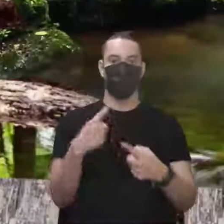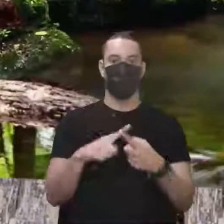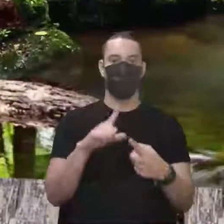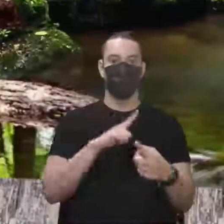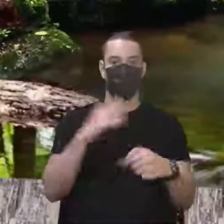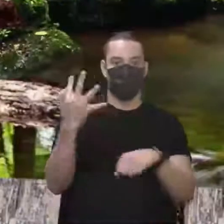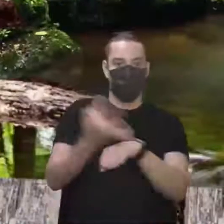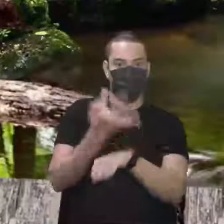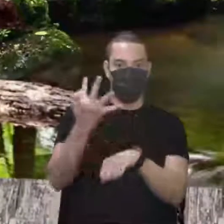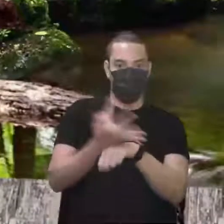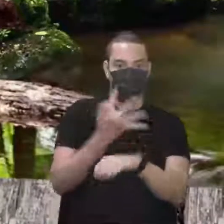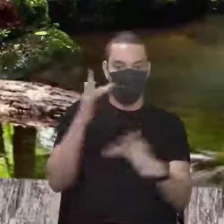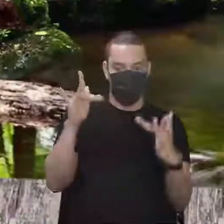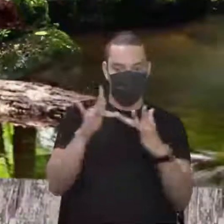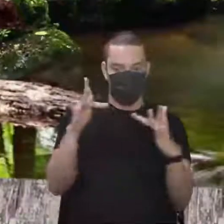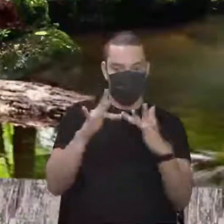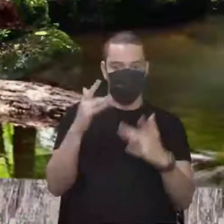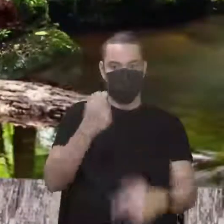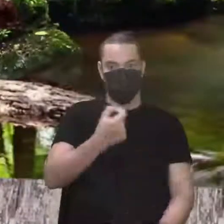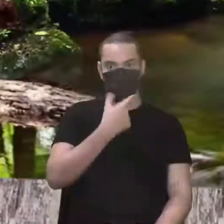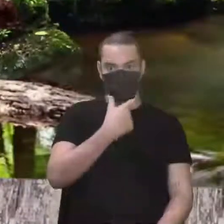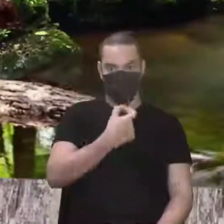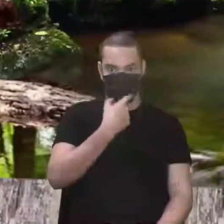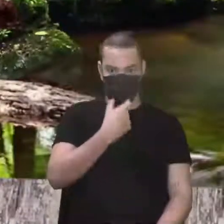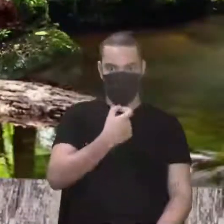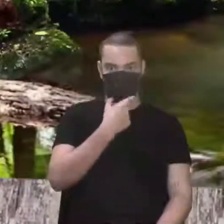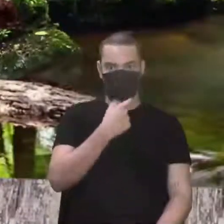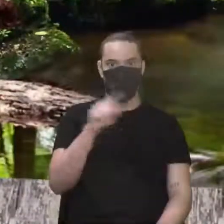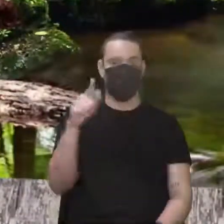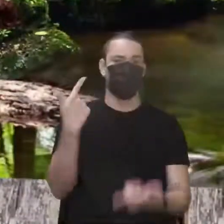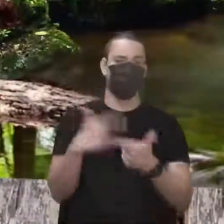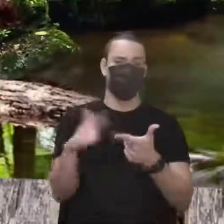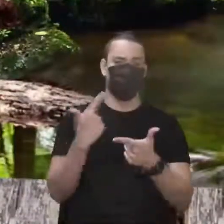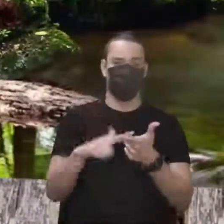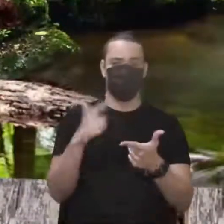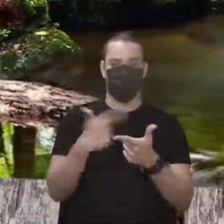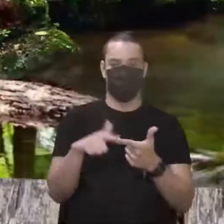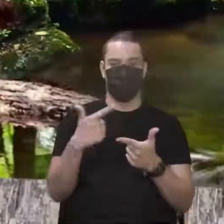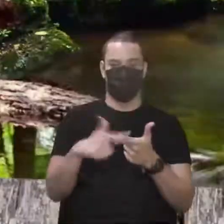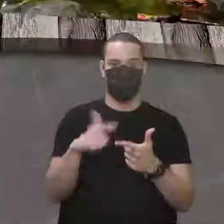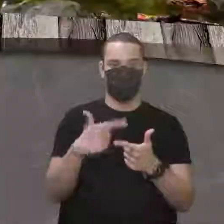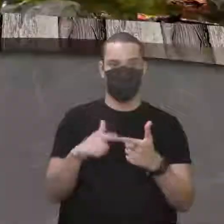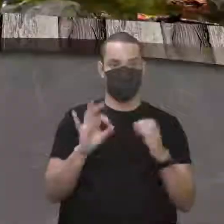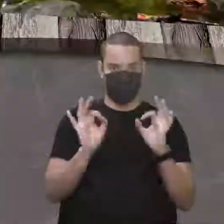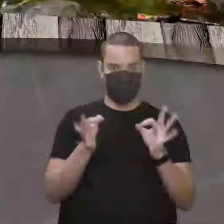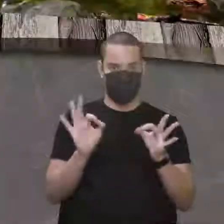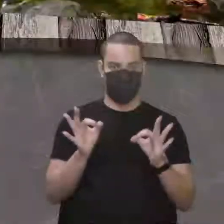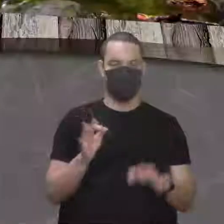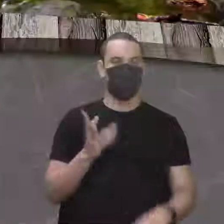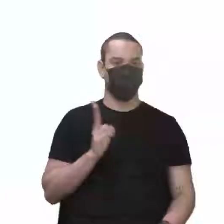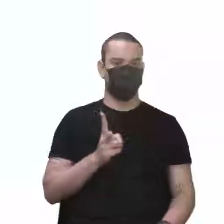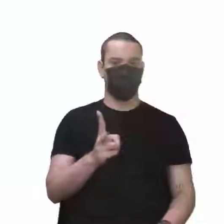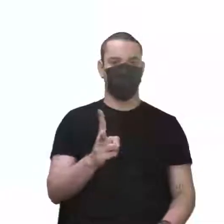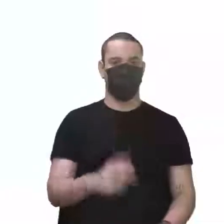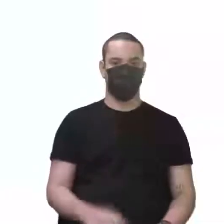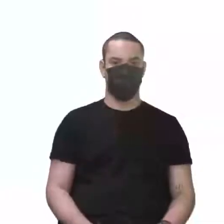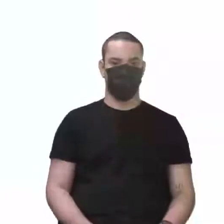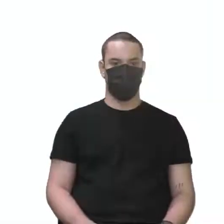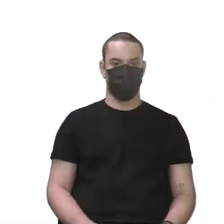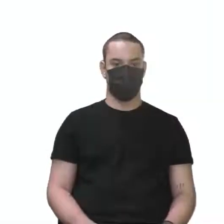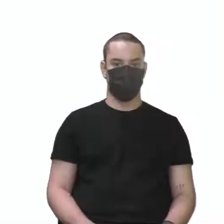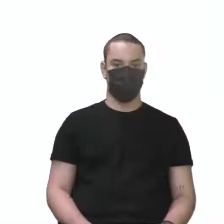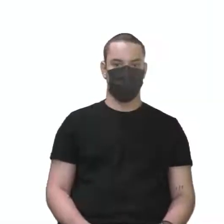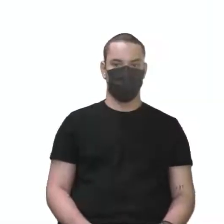adquirindo resistência em contato com essas medicações. E isso é problemático, tá? Vamos seguindo?